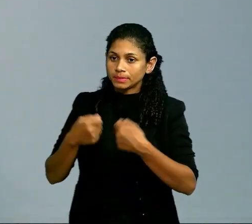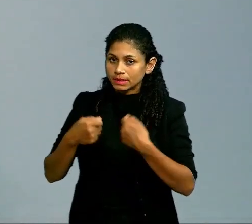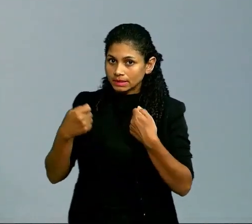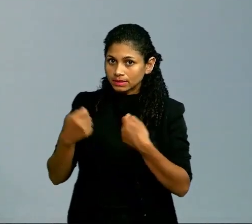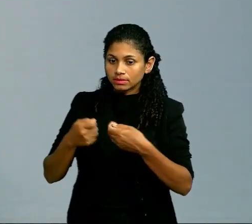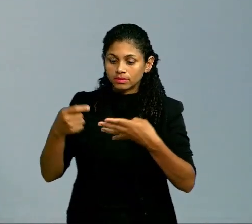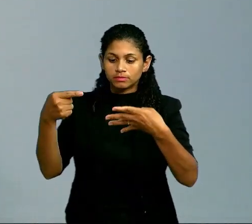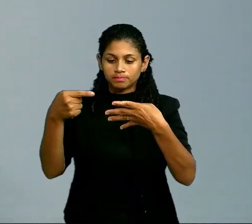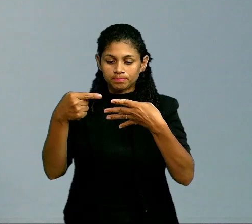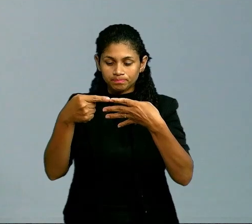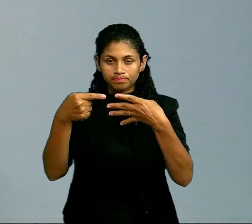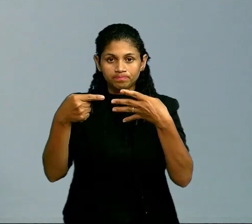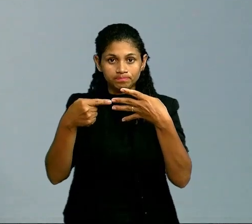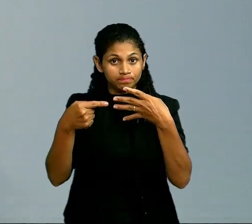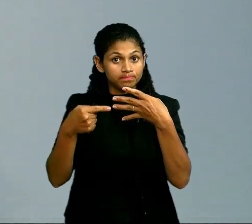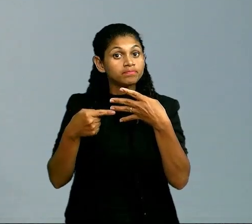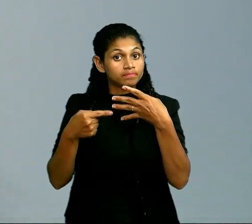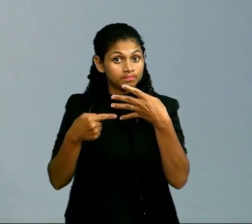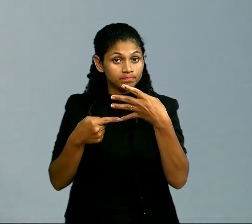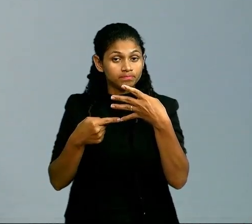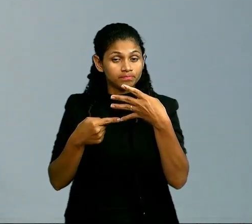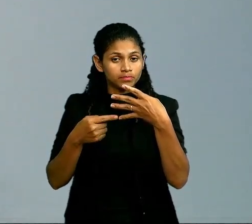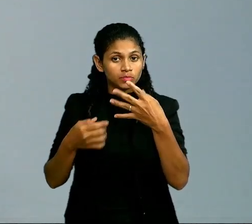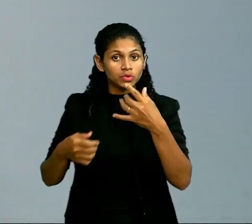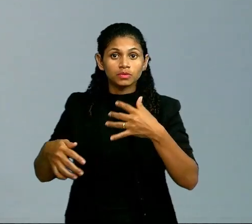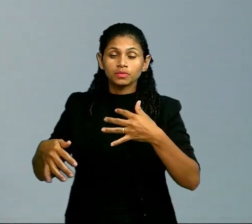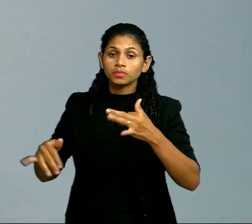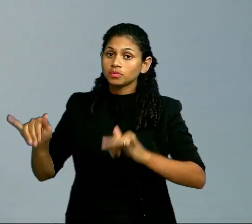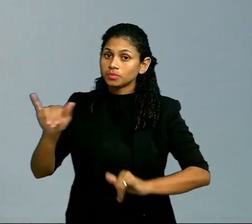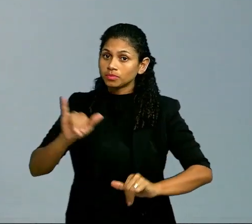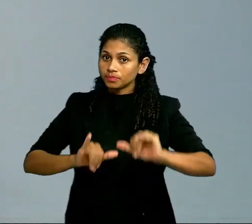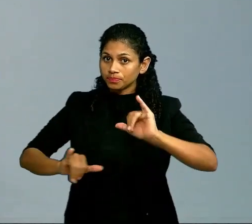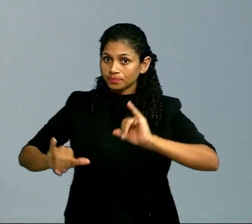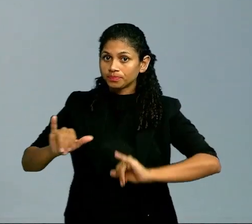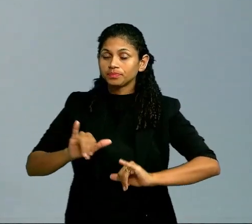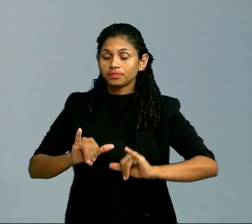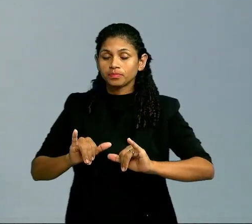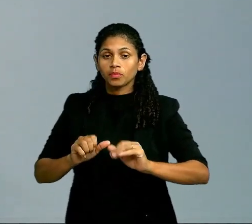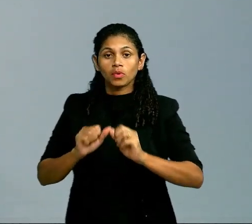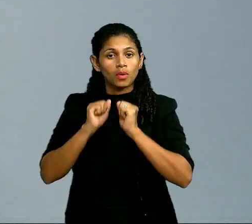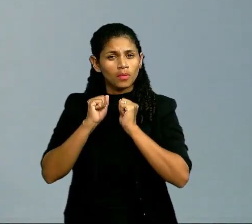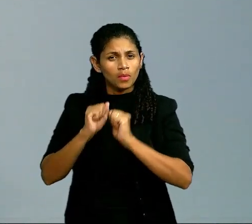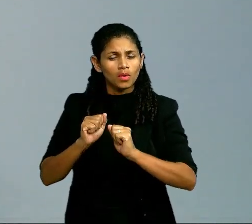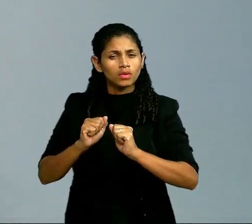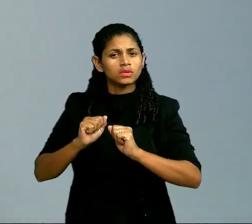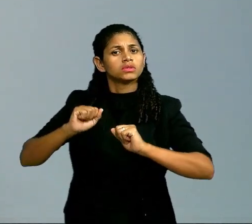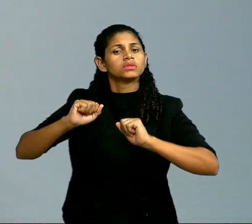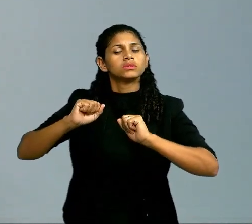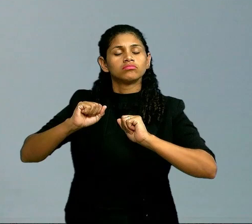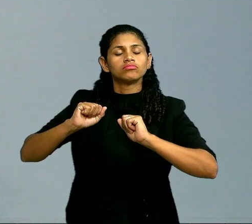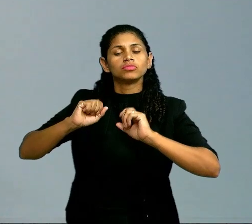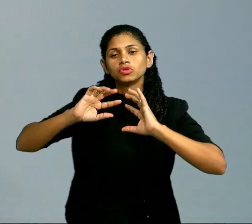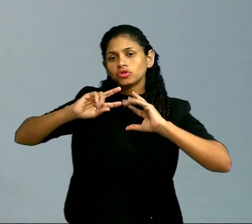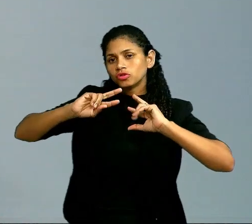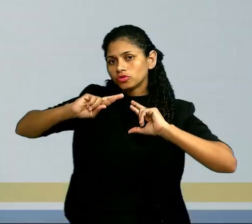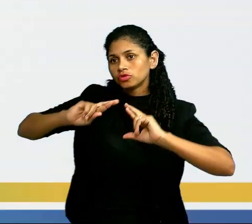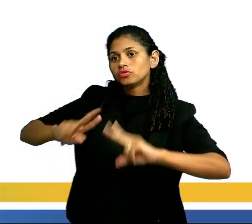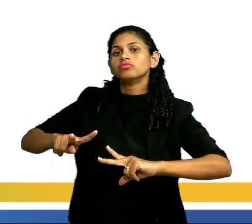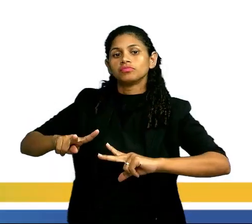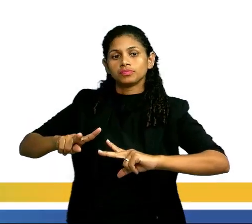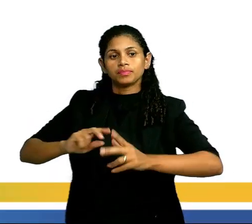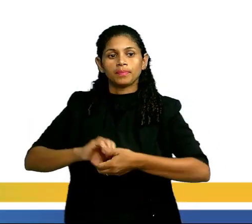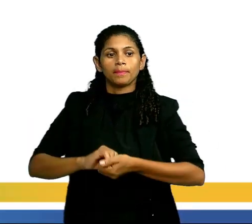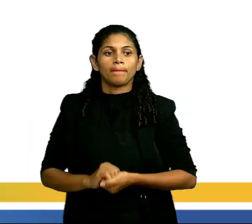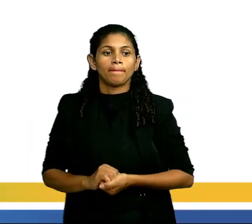fazer 4 ligações químicas. Essas 4 ligações elas podem ser de maneiras diferentes, e nós vamos ver no decorrer dessa